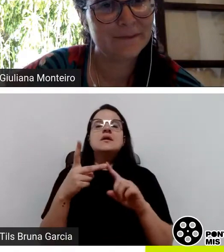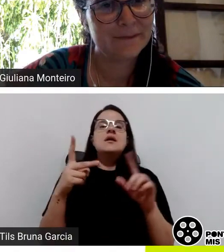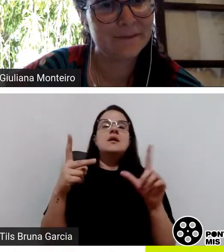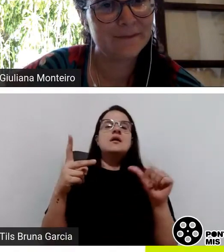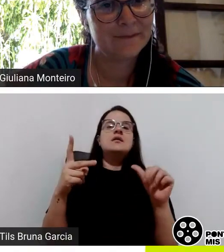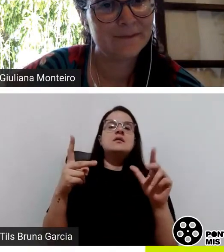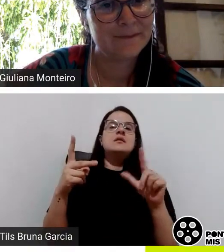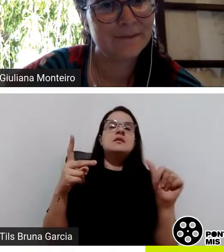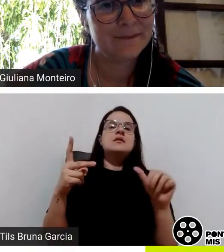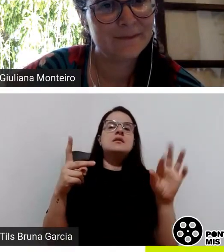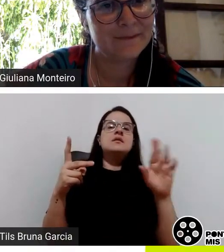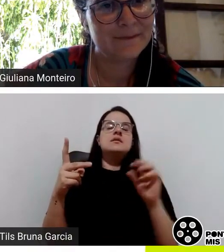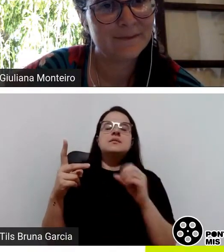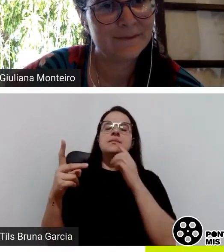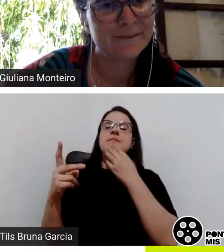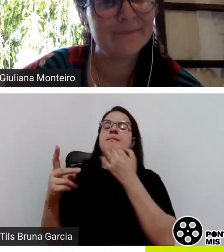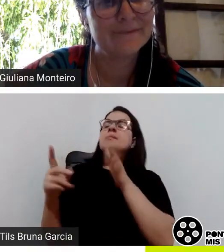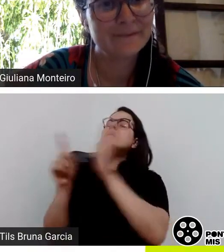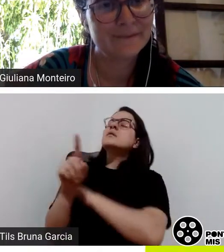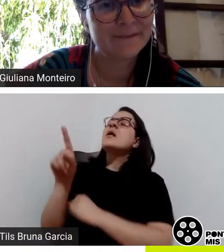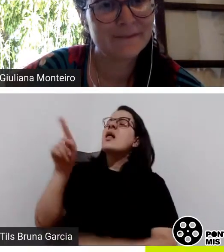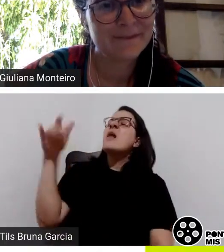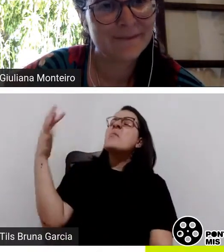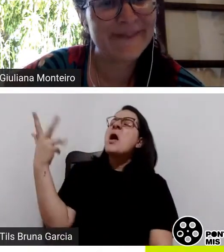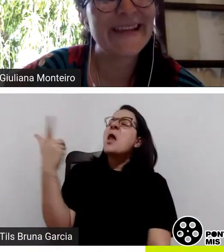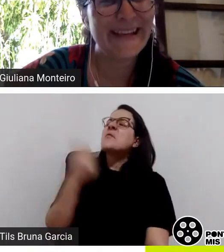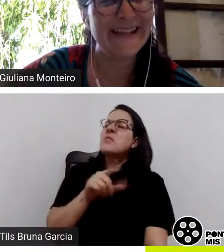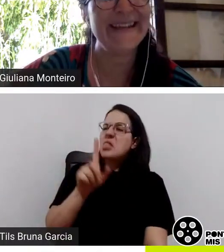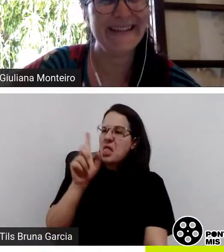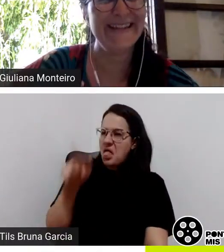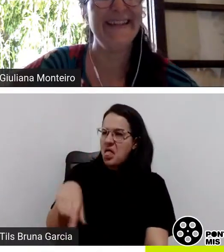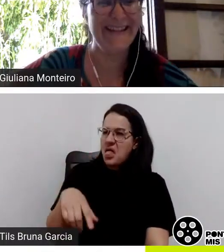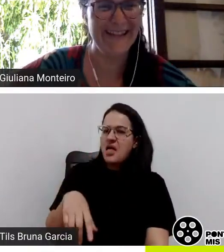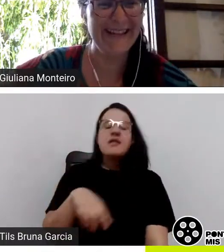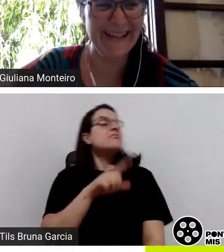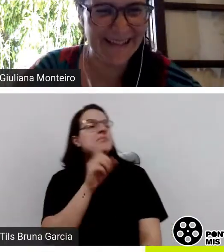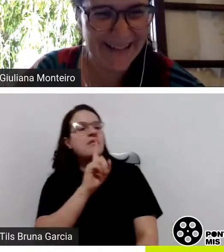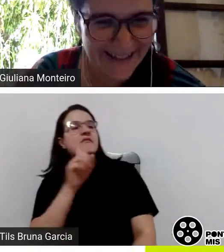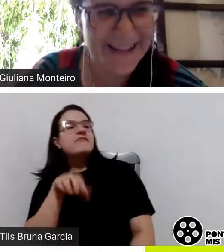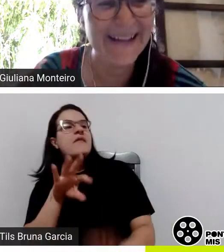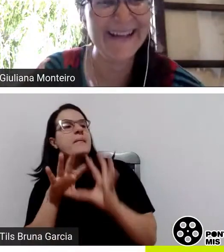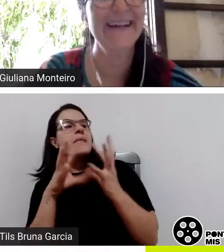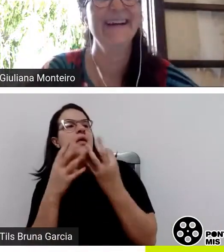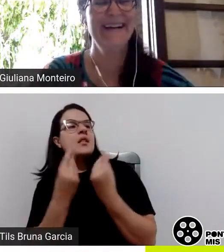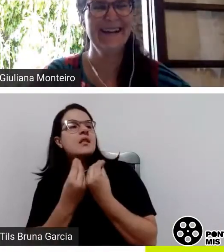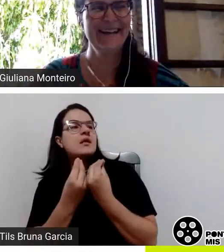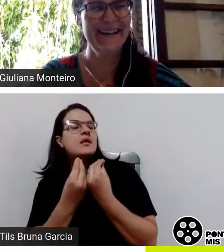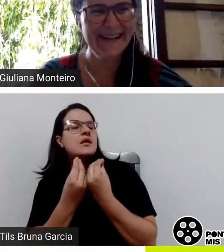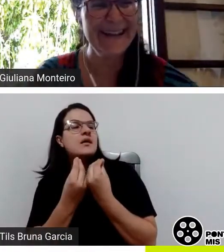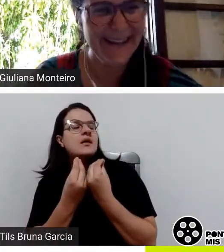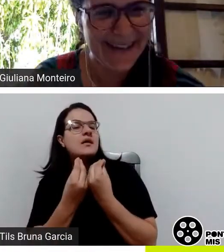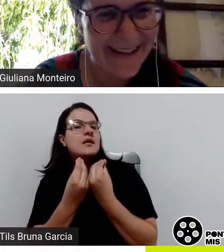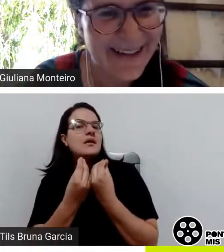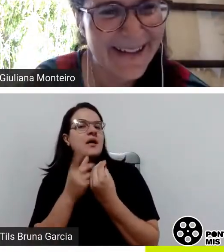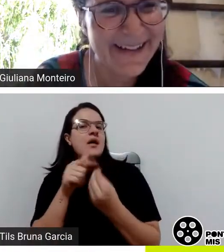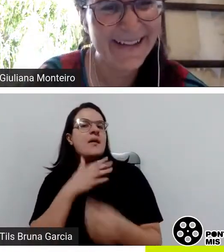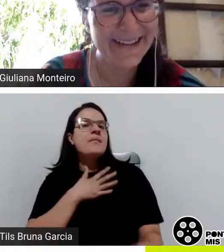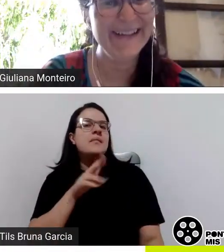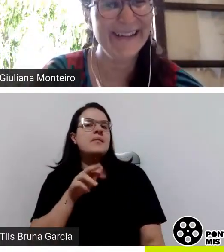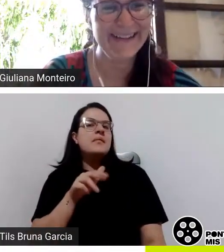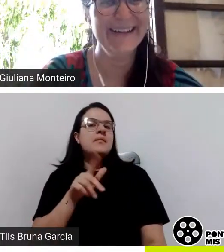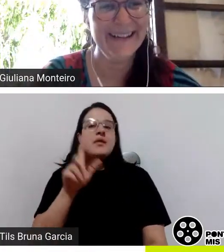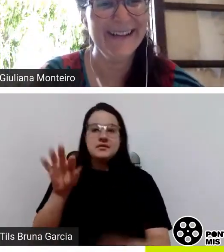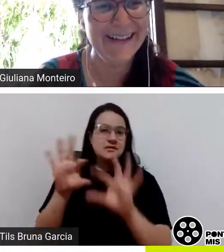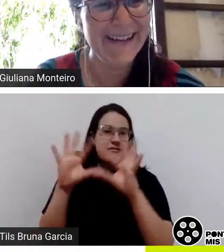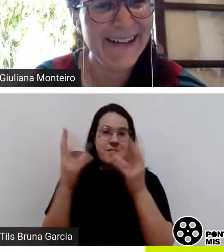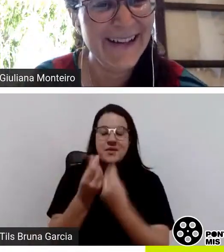ela é maravilhosa, ela é de agência? Ela diz, não, ela é de família. É minha irmã. O de família não